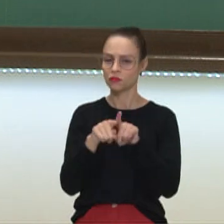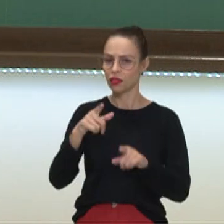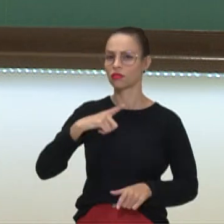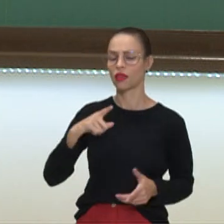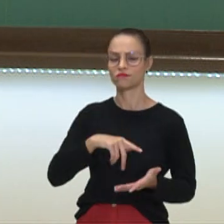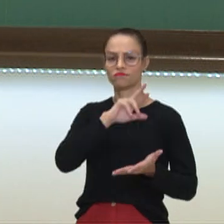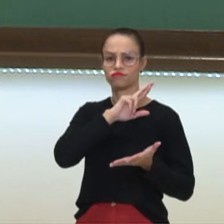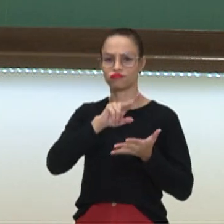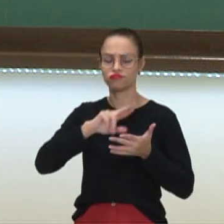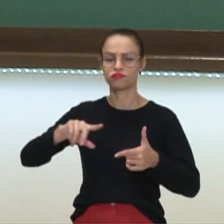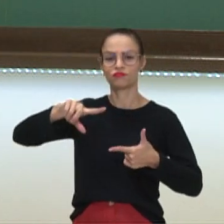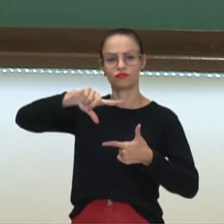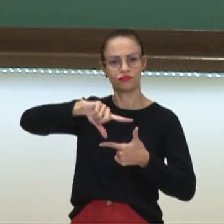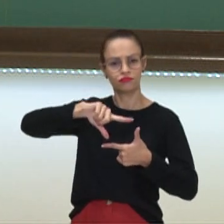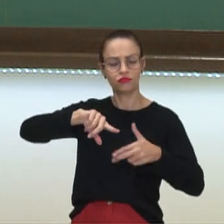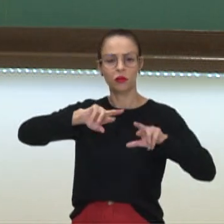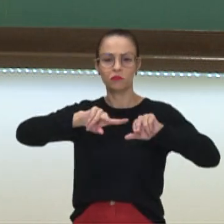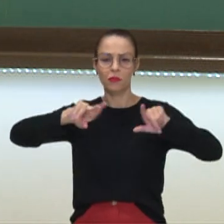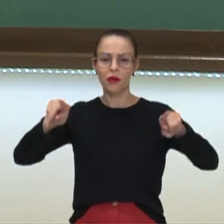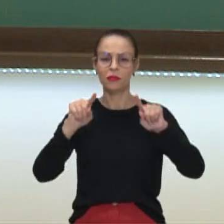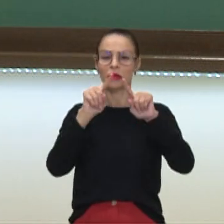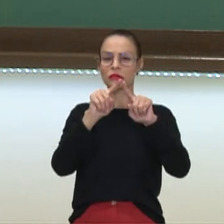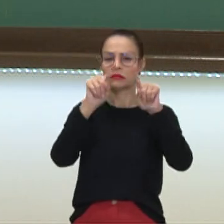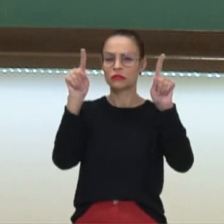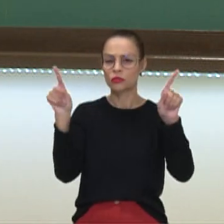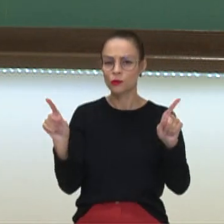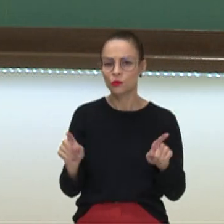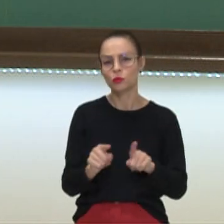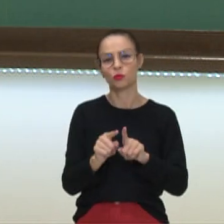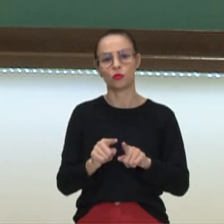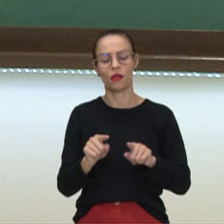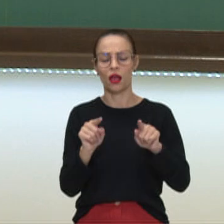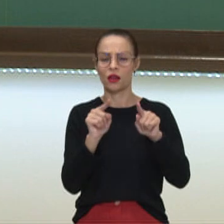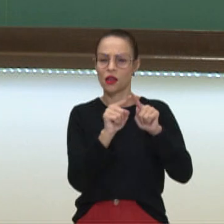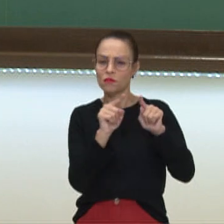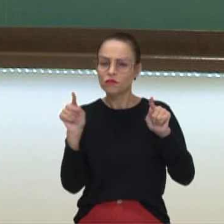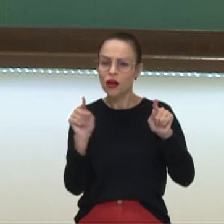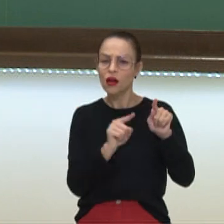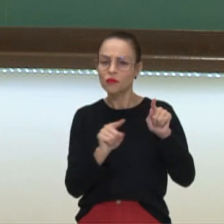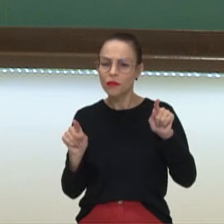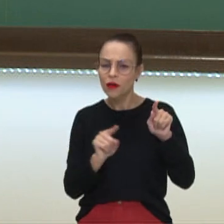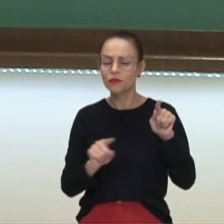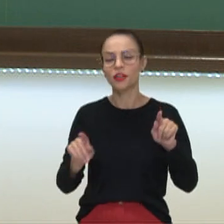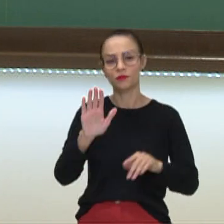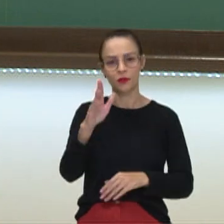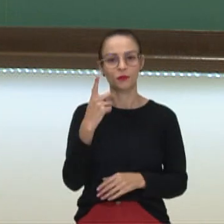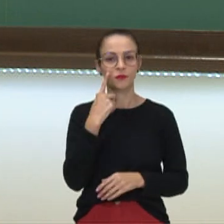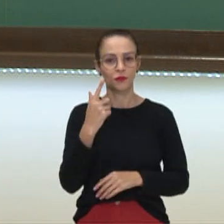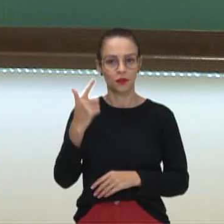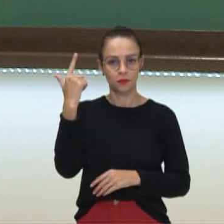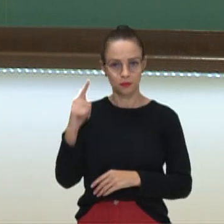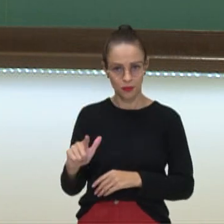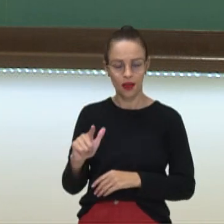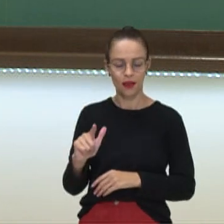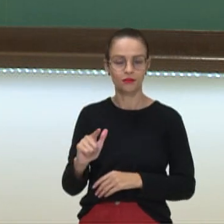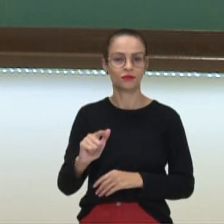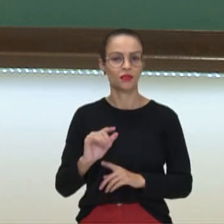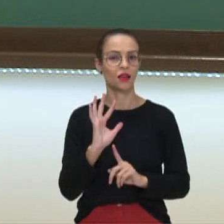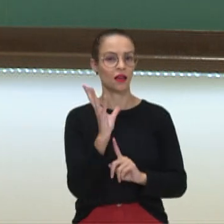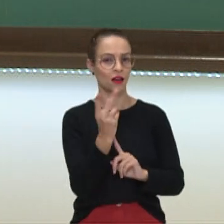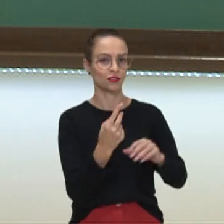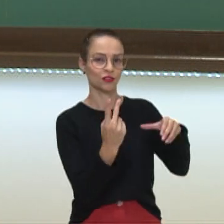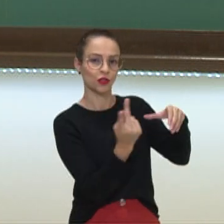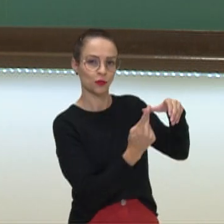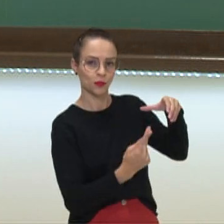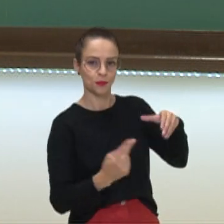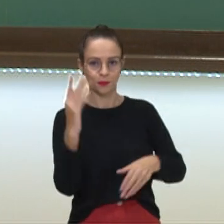geométrica, também tem, né, circulares, a gente vai ver linhas e vamos olhar mais obras de arte rupestre brasileira.